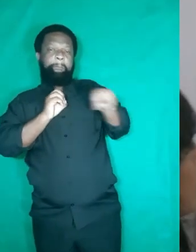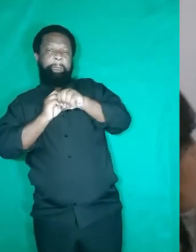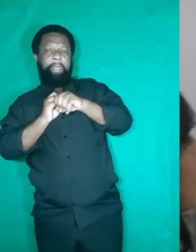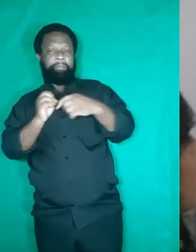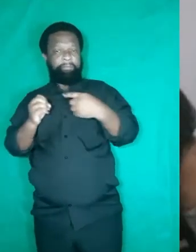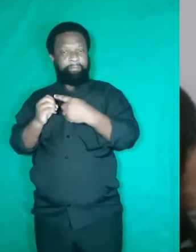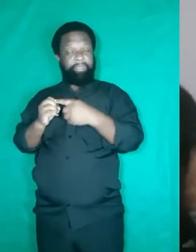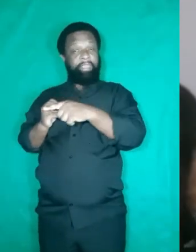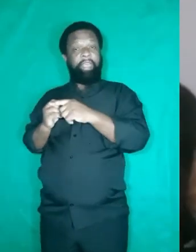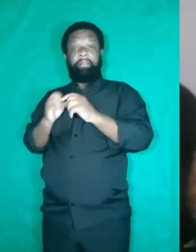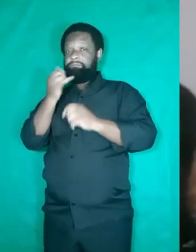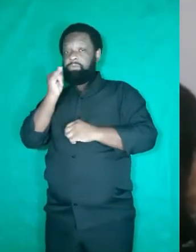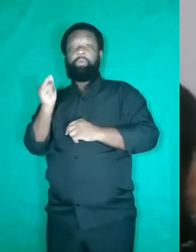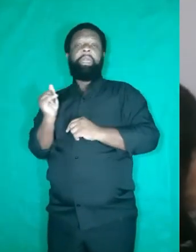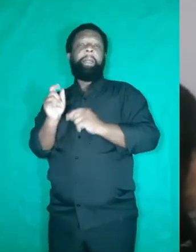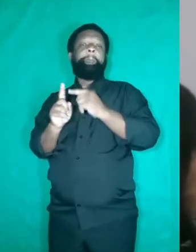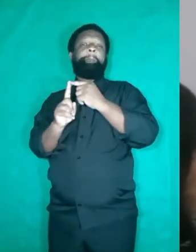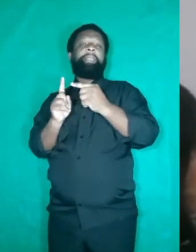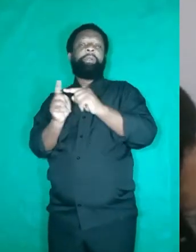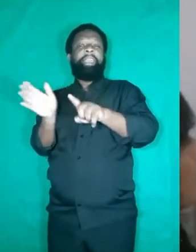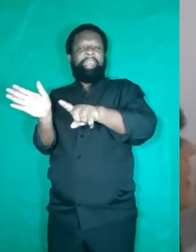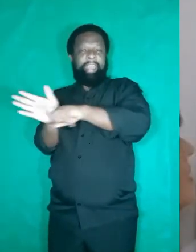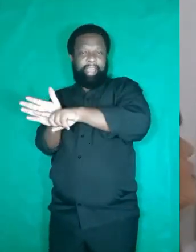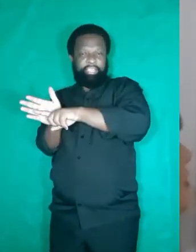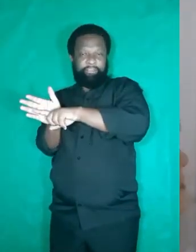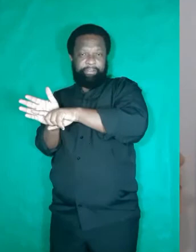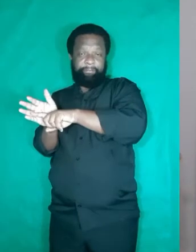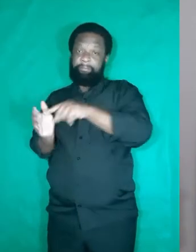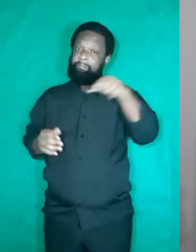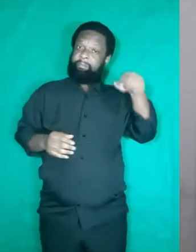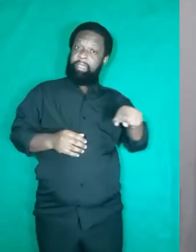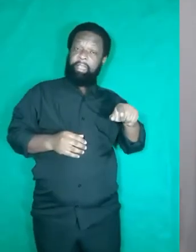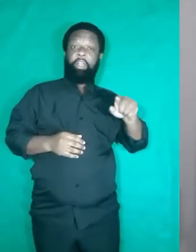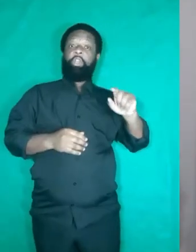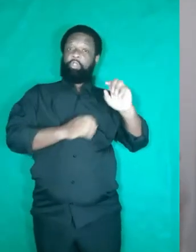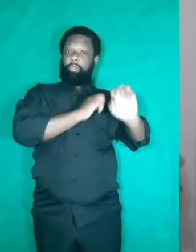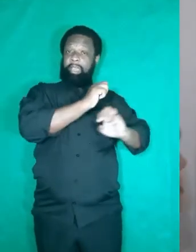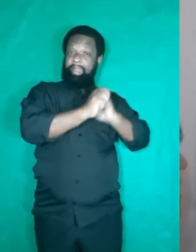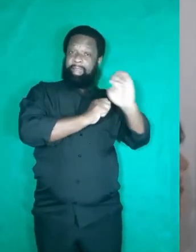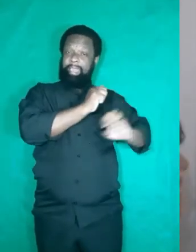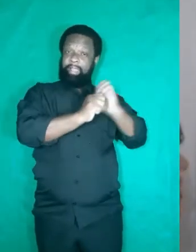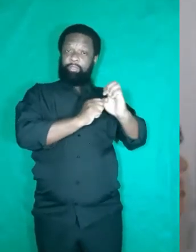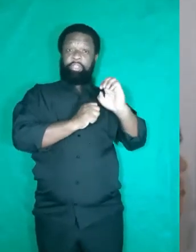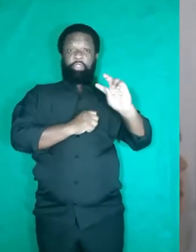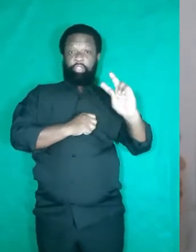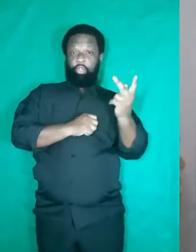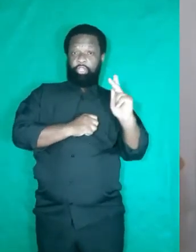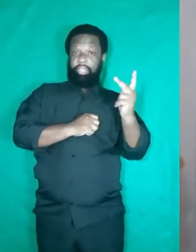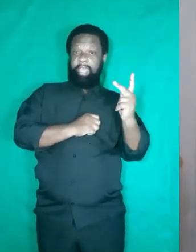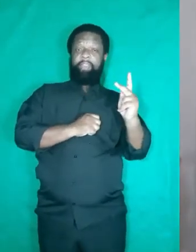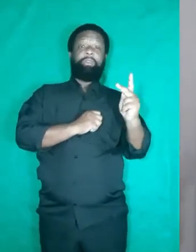próximo dele, ficando com uma carga parcial negativa. Enquanto os elétrons se afastam